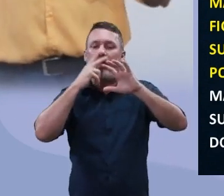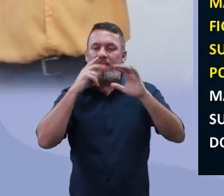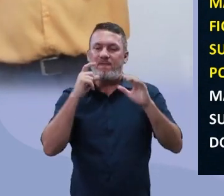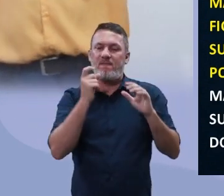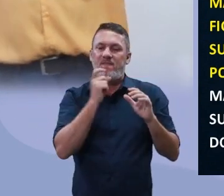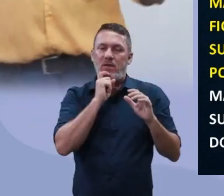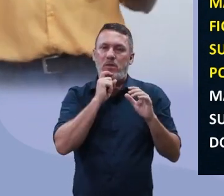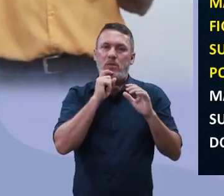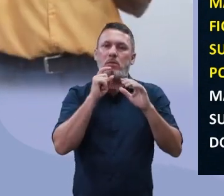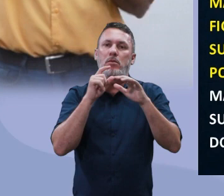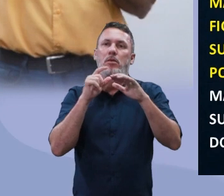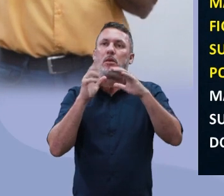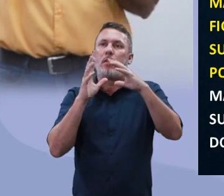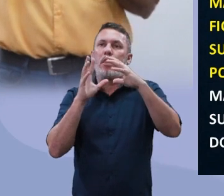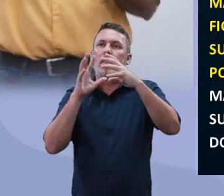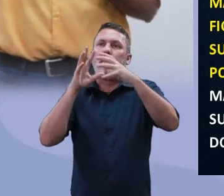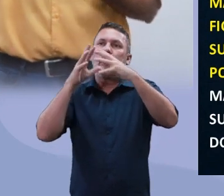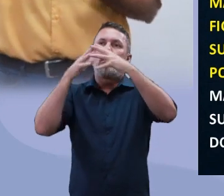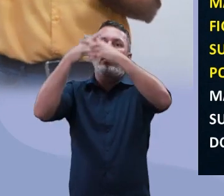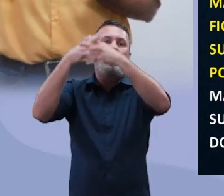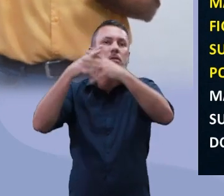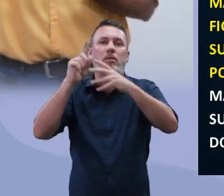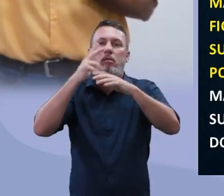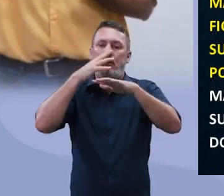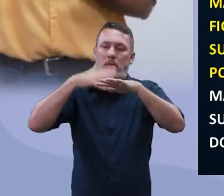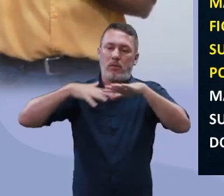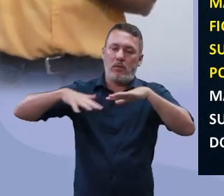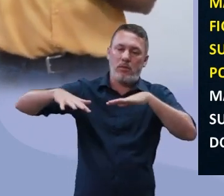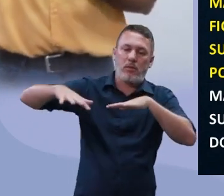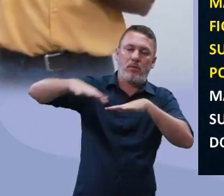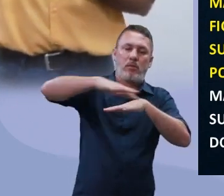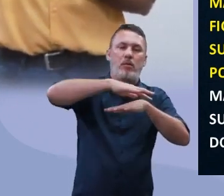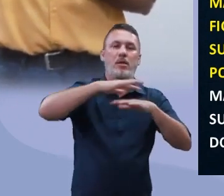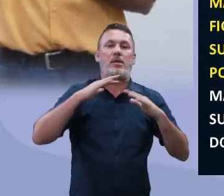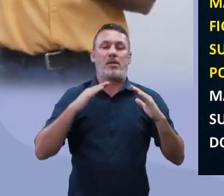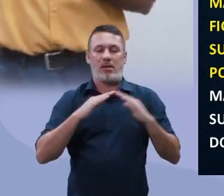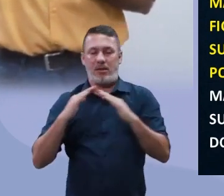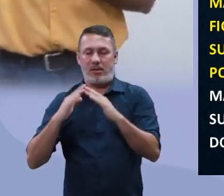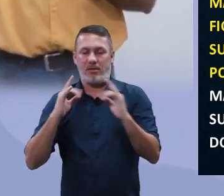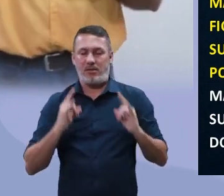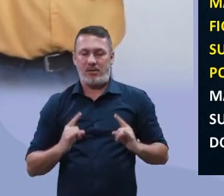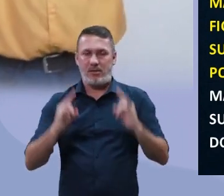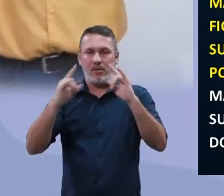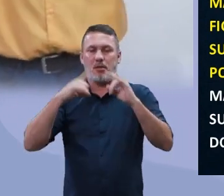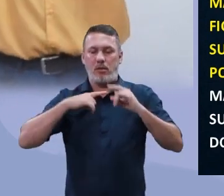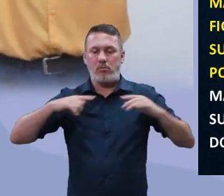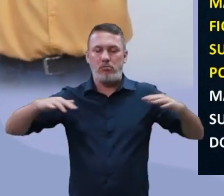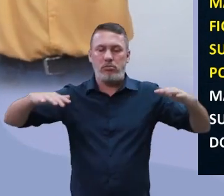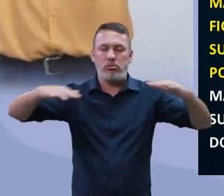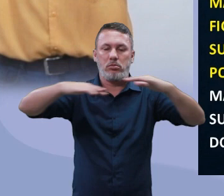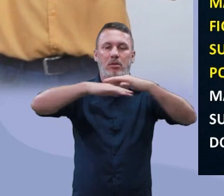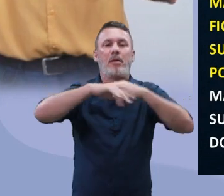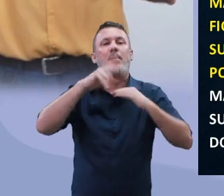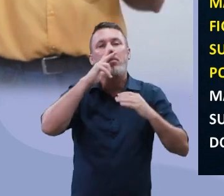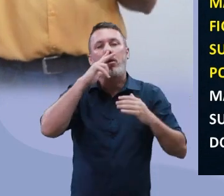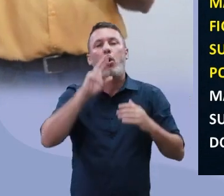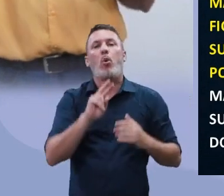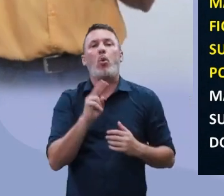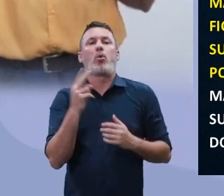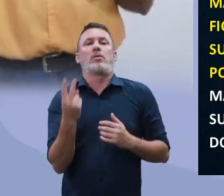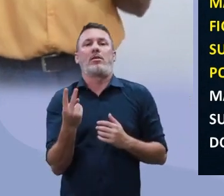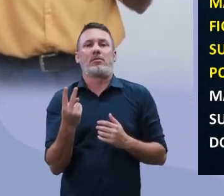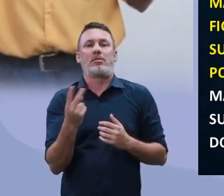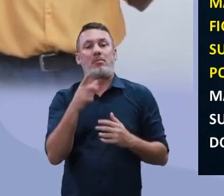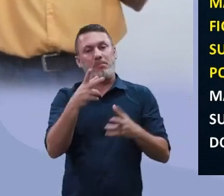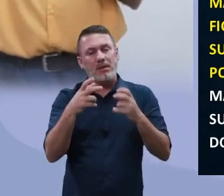de uma massa fria ocorra por cima dessa área urbana. E aí o que vai acontecer? Você vai ter uma inversão. Você vai